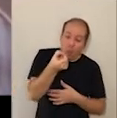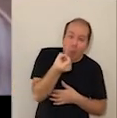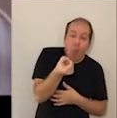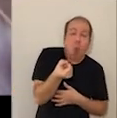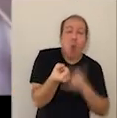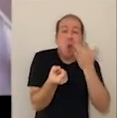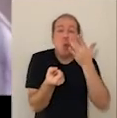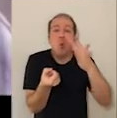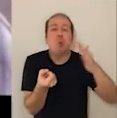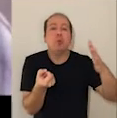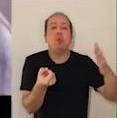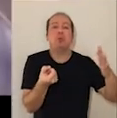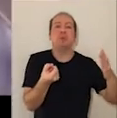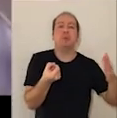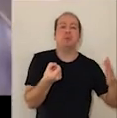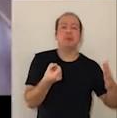Ouro!